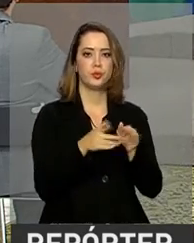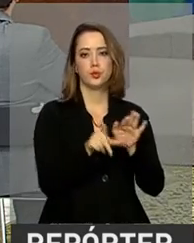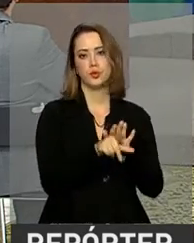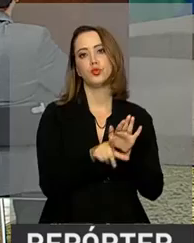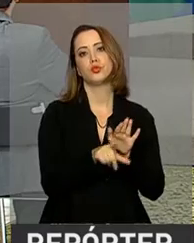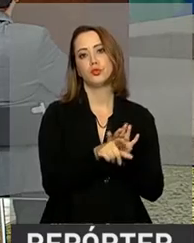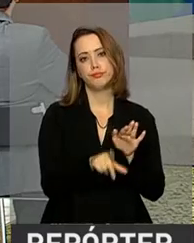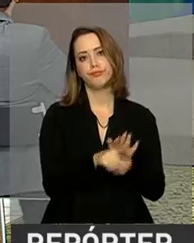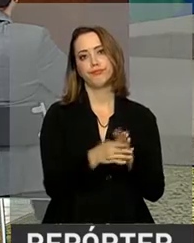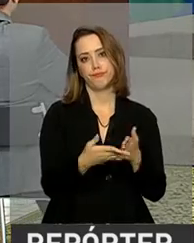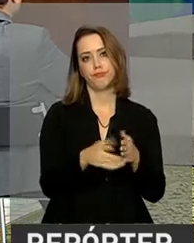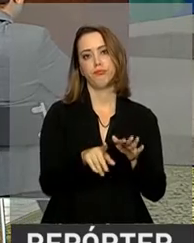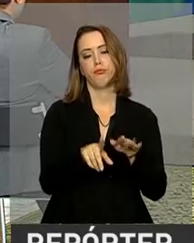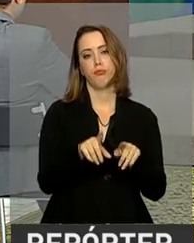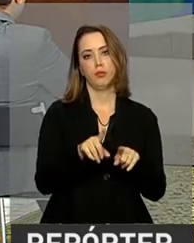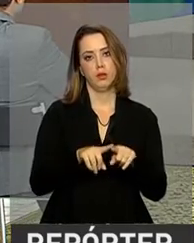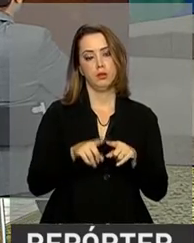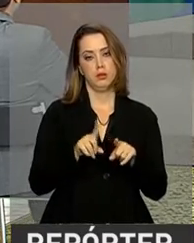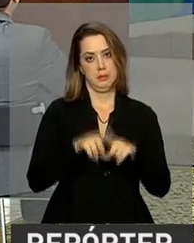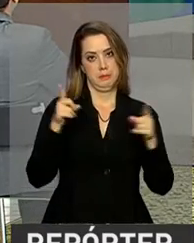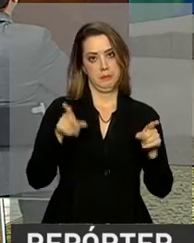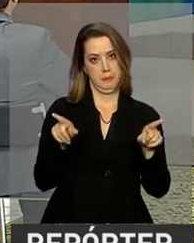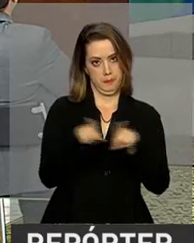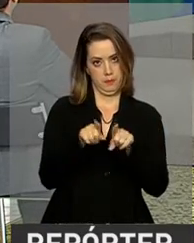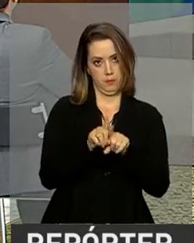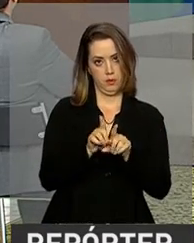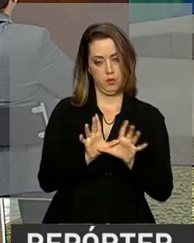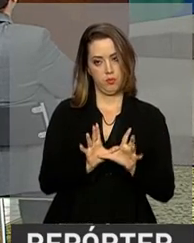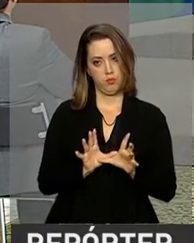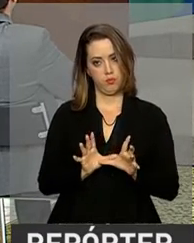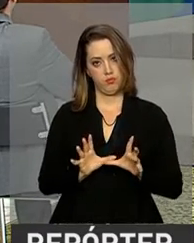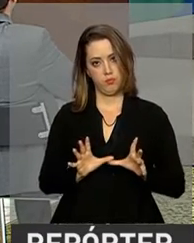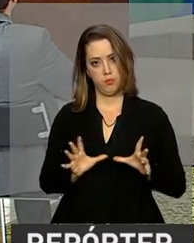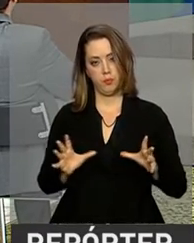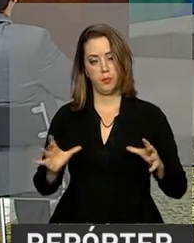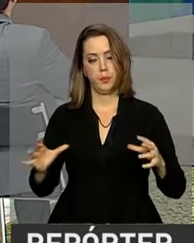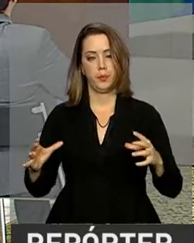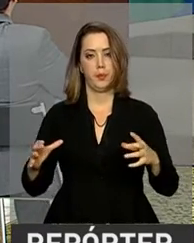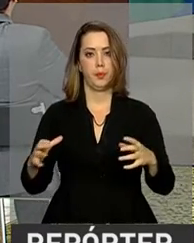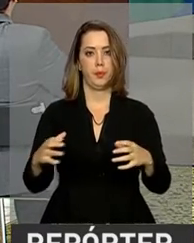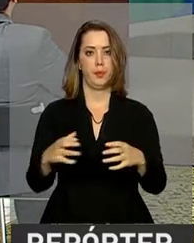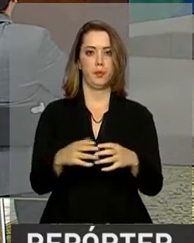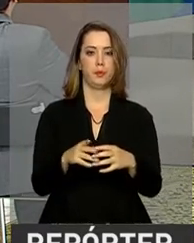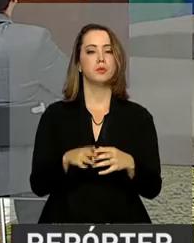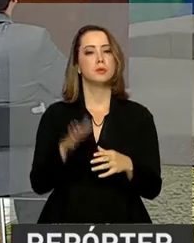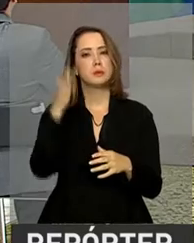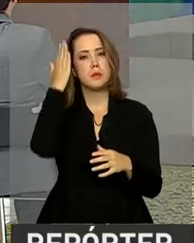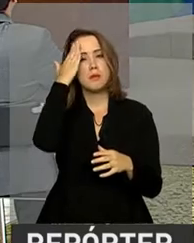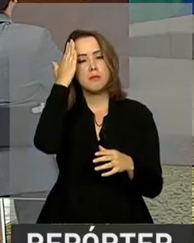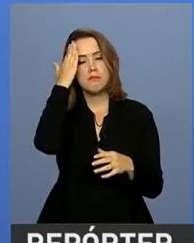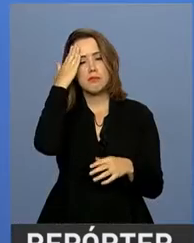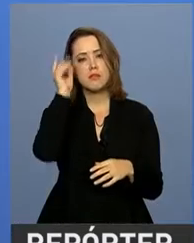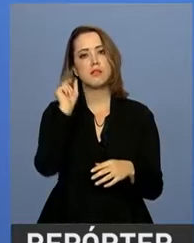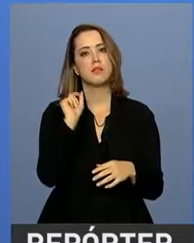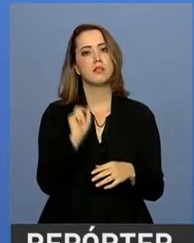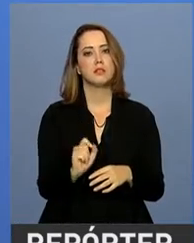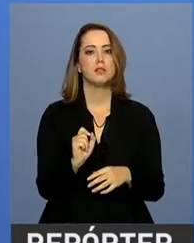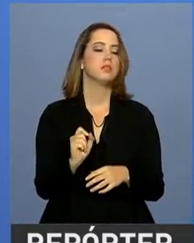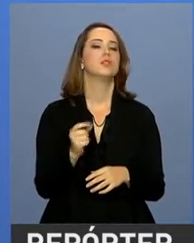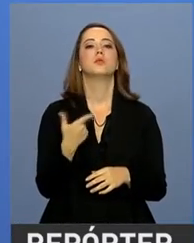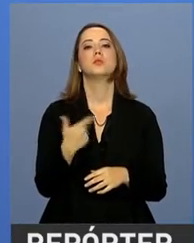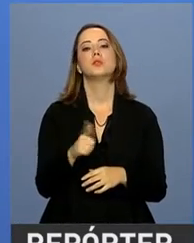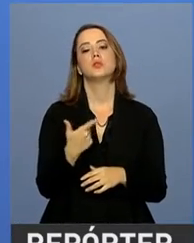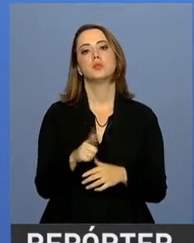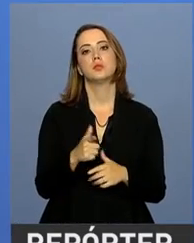para tratar do mesmo tema. Mas também, ao mesmo tempo, como perceberam, cientes e conscientes todos de que não